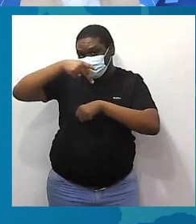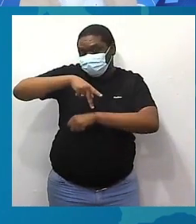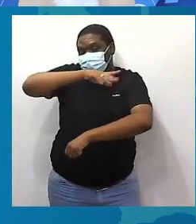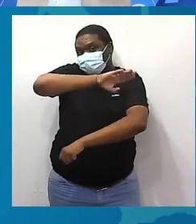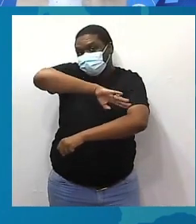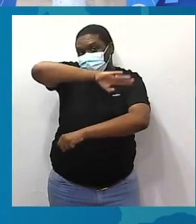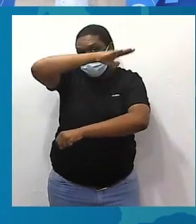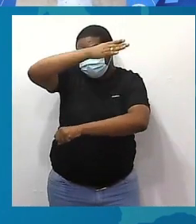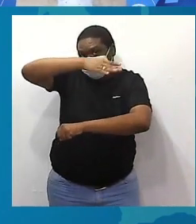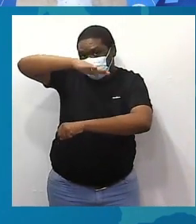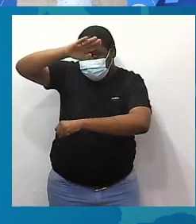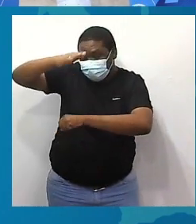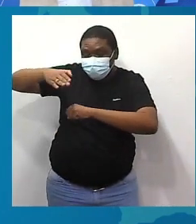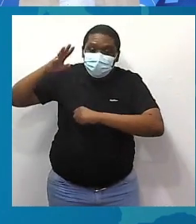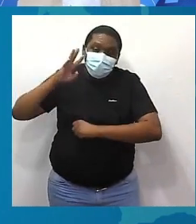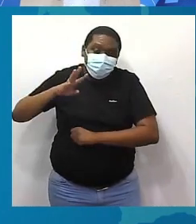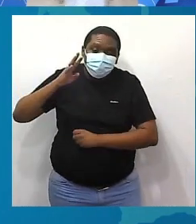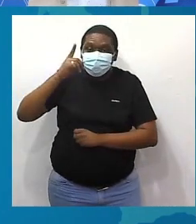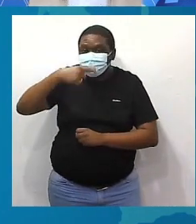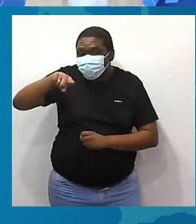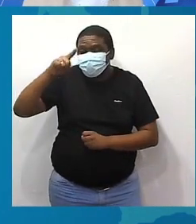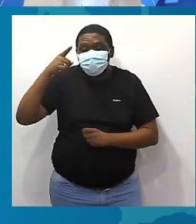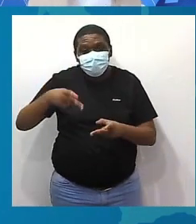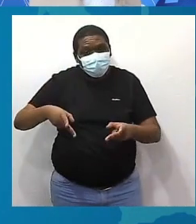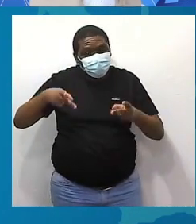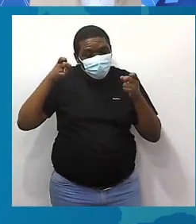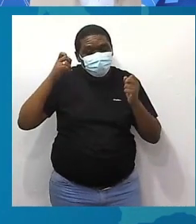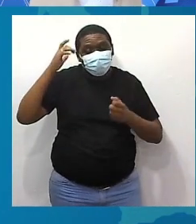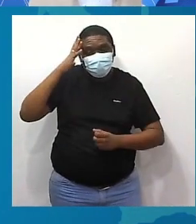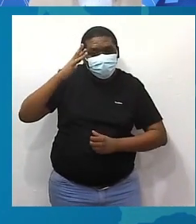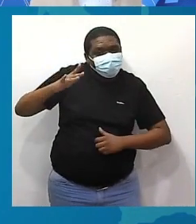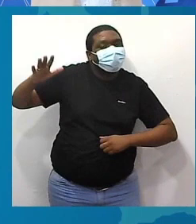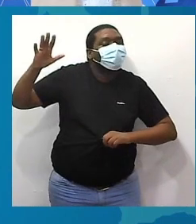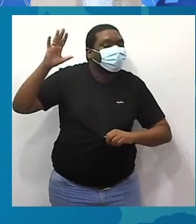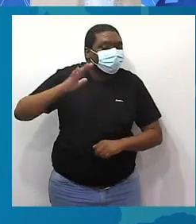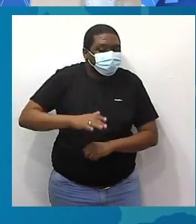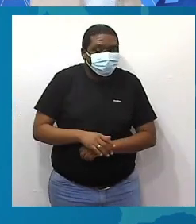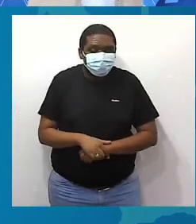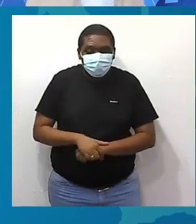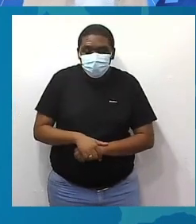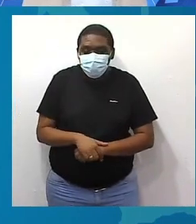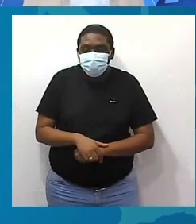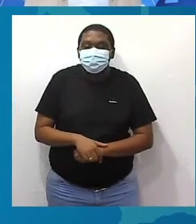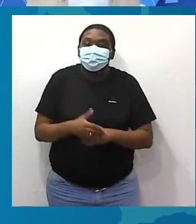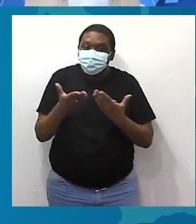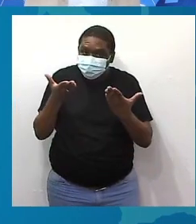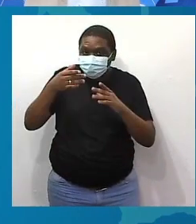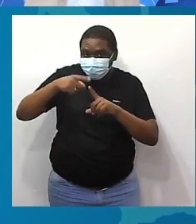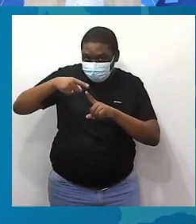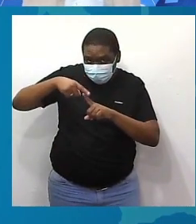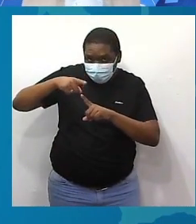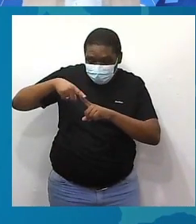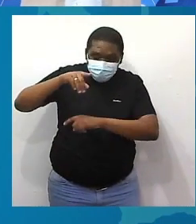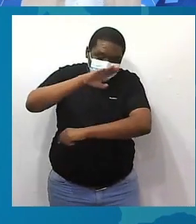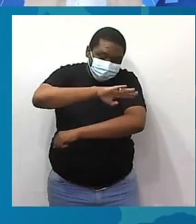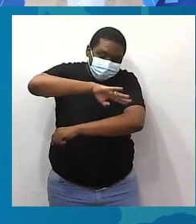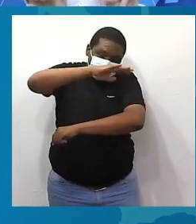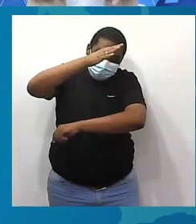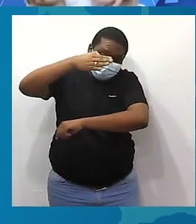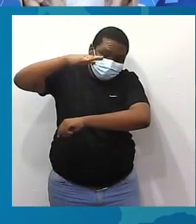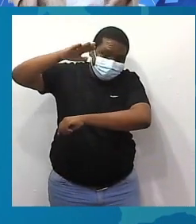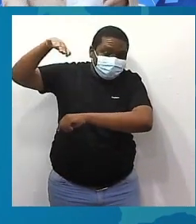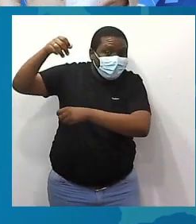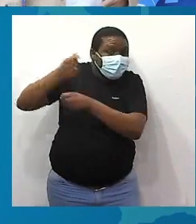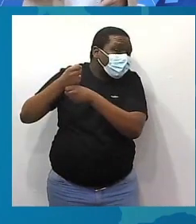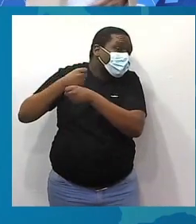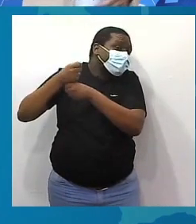legal para que vocês possam imaginar. É lógico que esse composto aí, o rochoso, ele levou milhões de